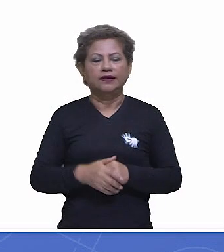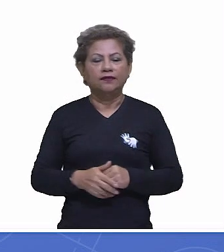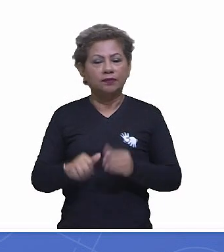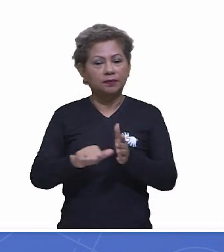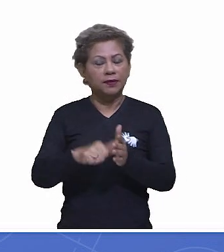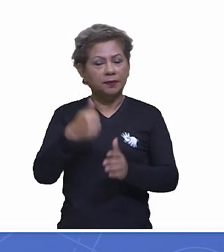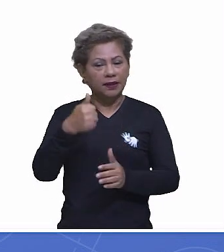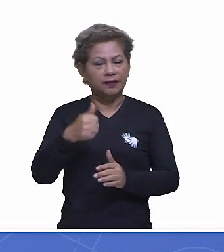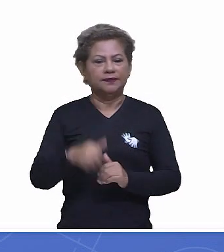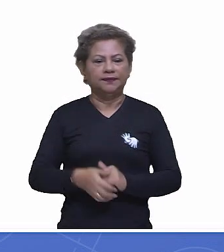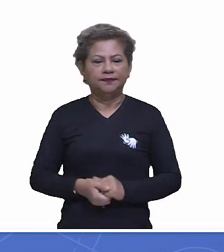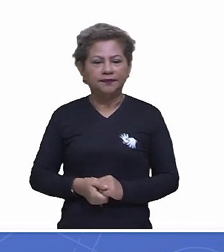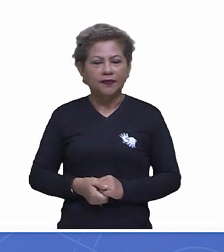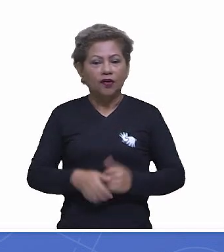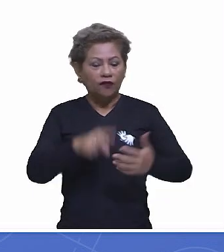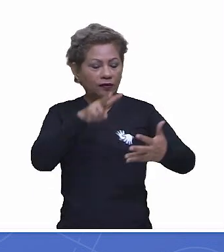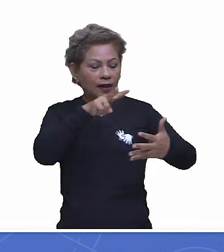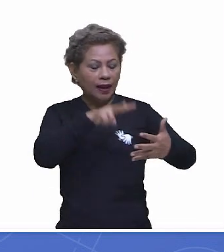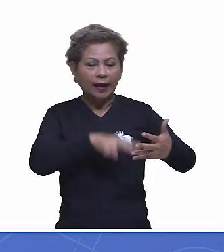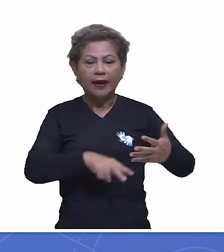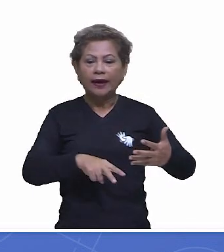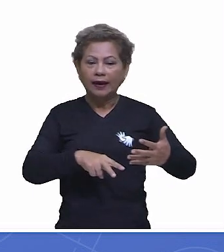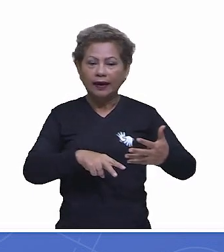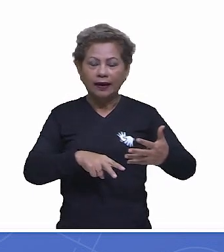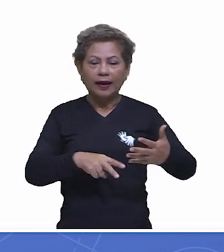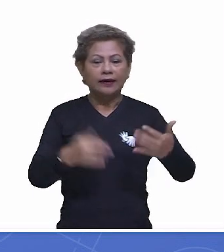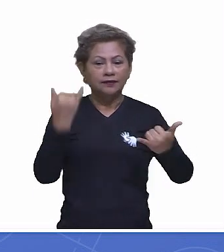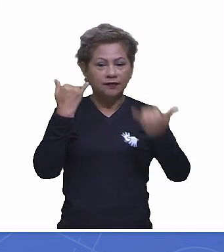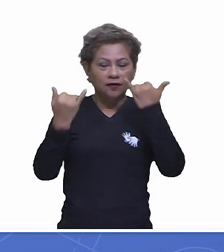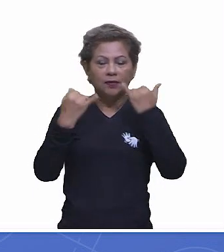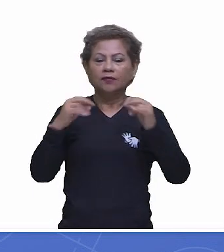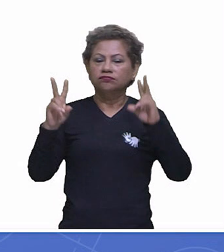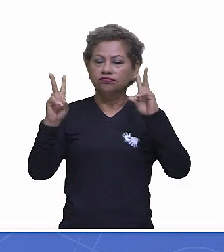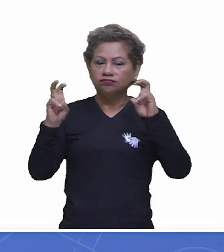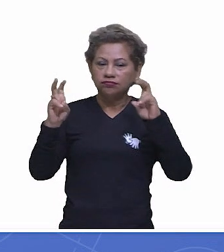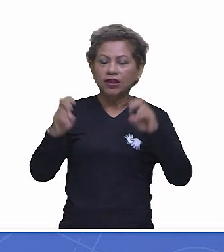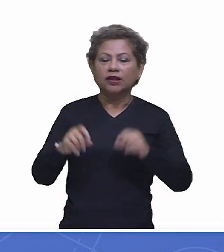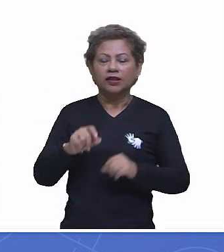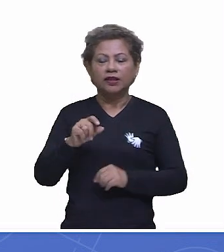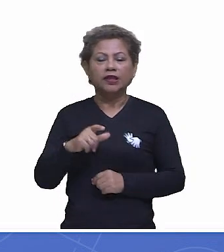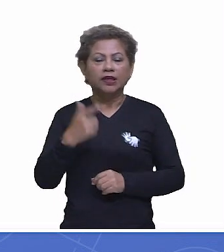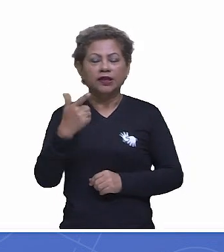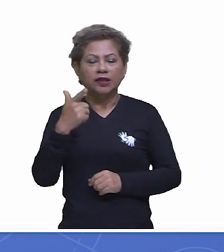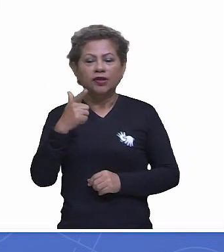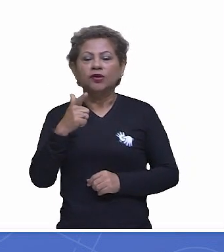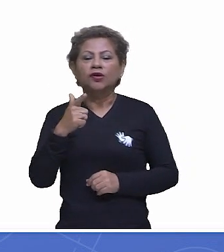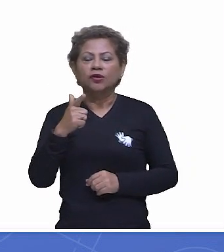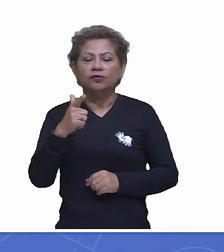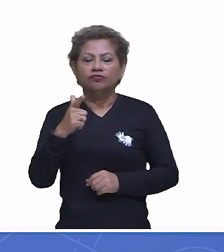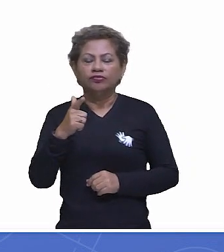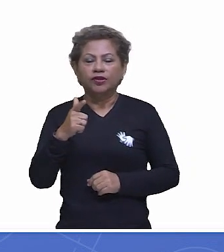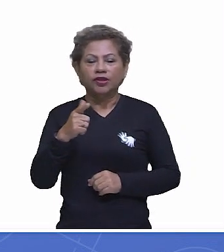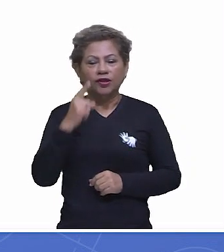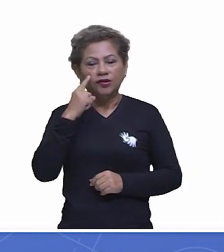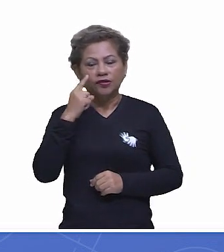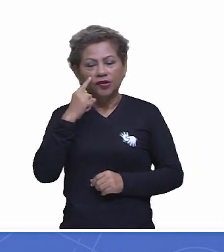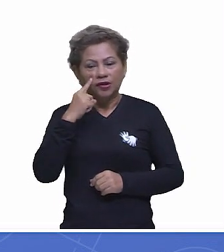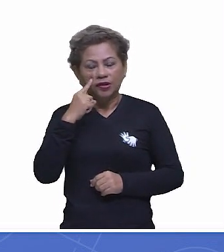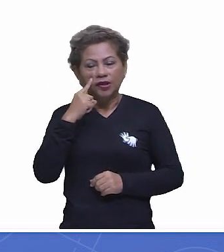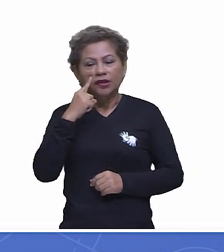19. Leia o texto e destaque a alternativa que não apresenta uma marca tipográfica, ou typographic